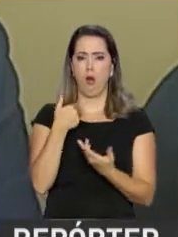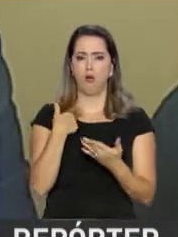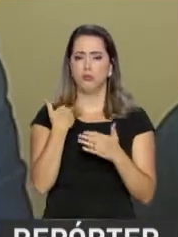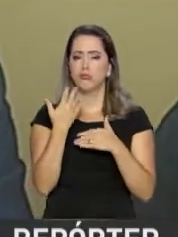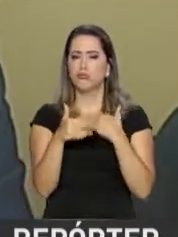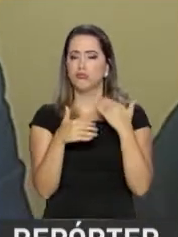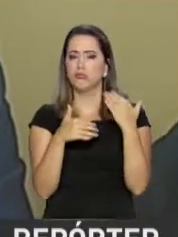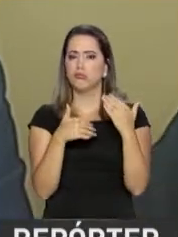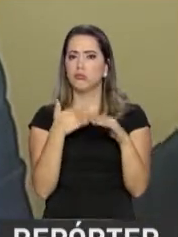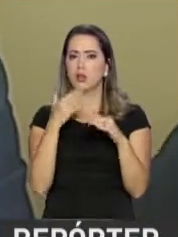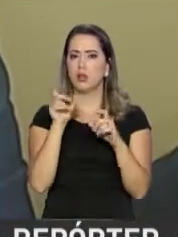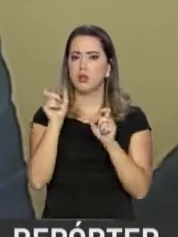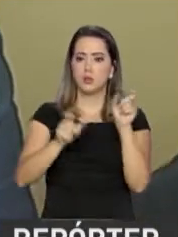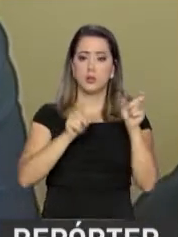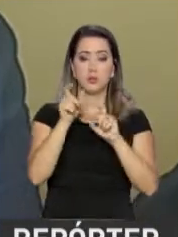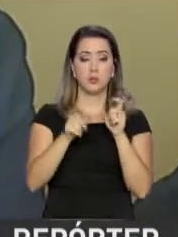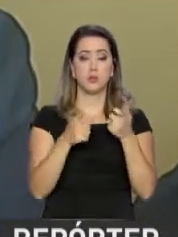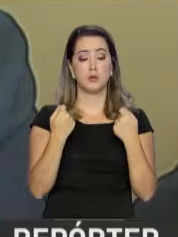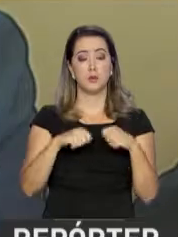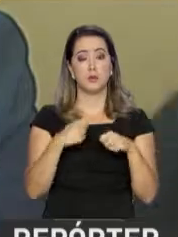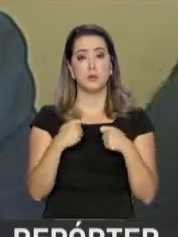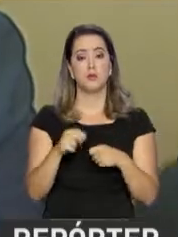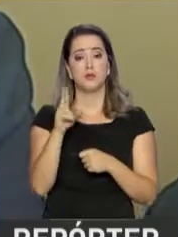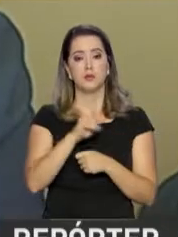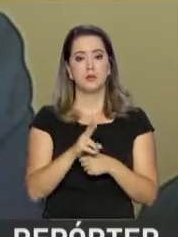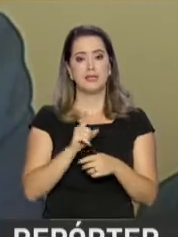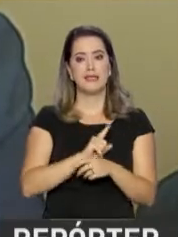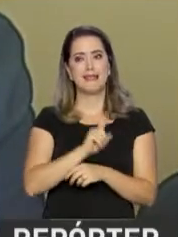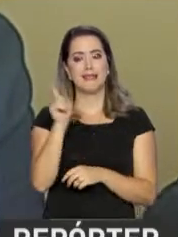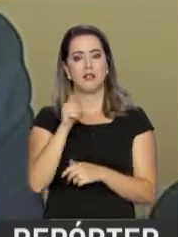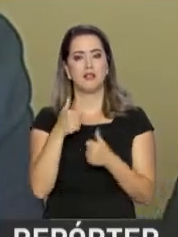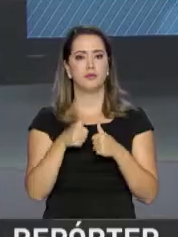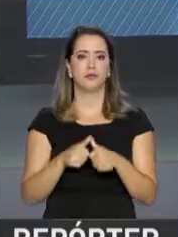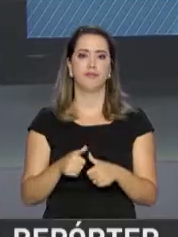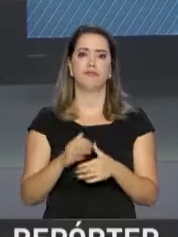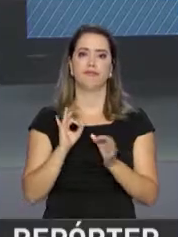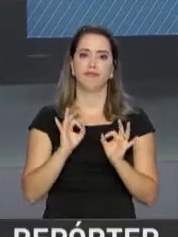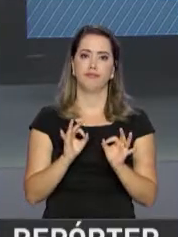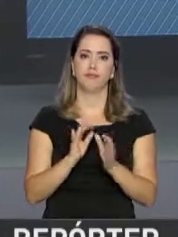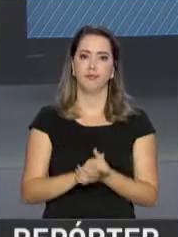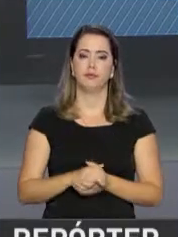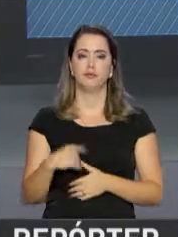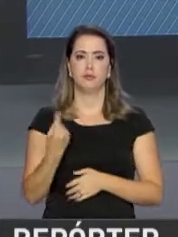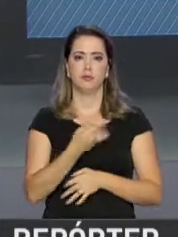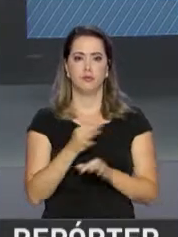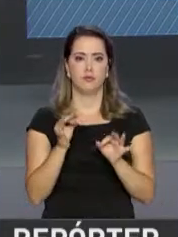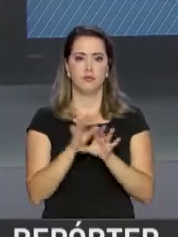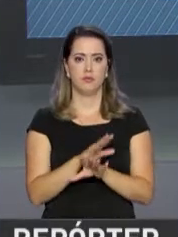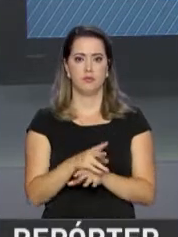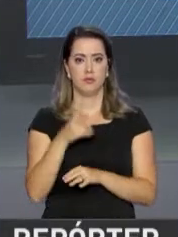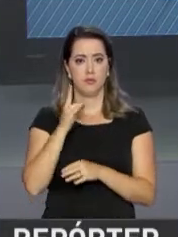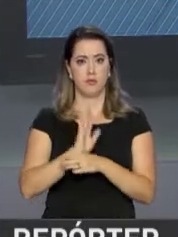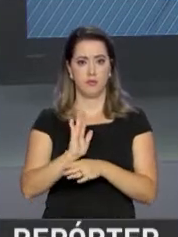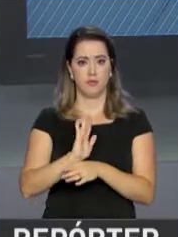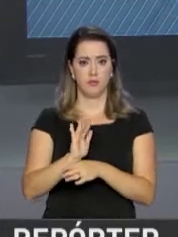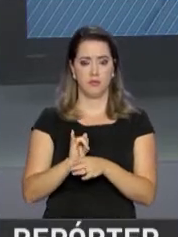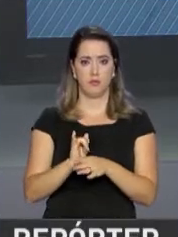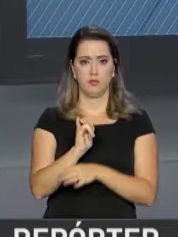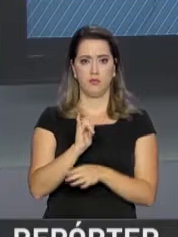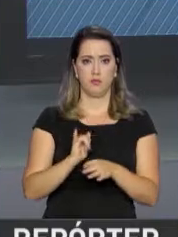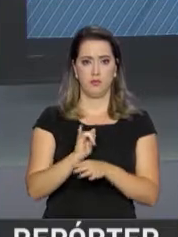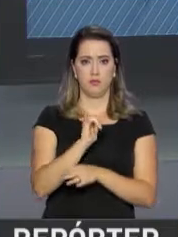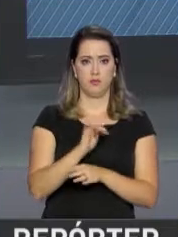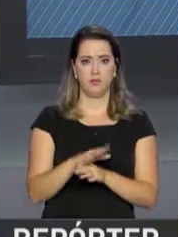de gente para consumir é lá que está o negócio e nós ficamos por aqui você pode rever as